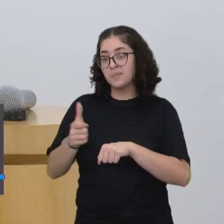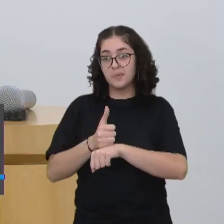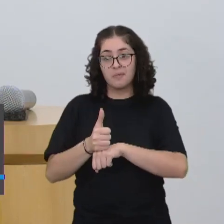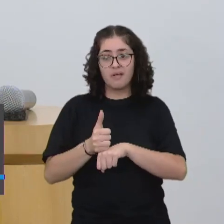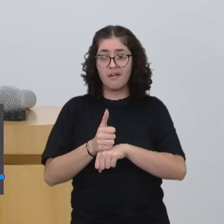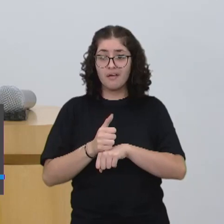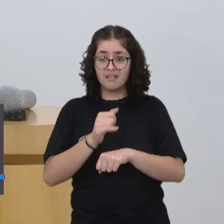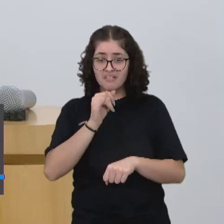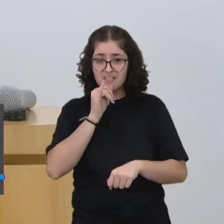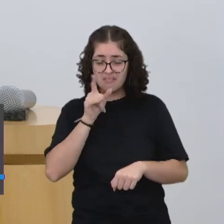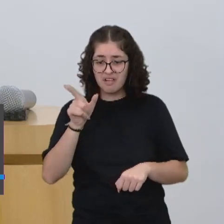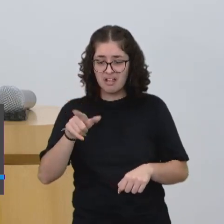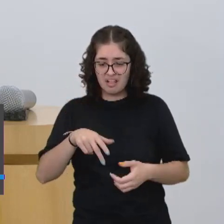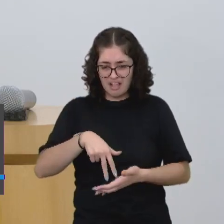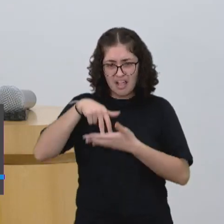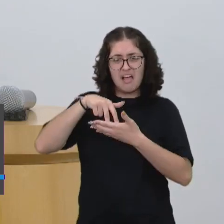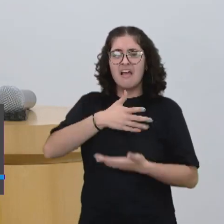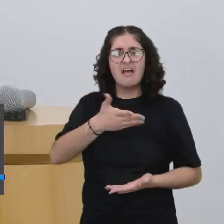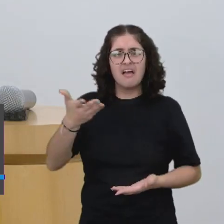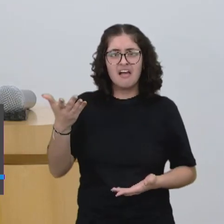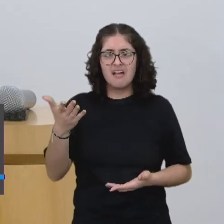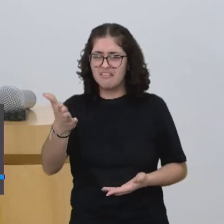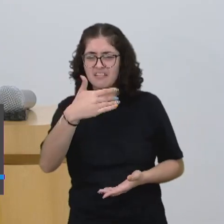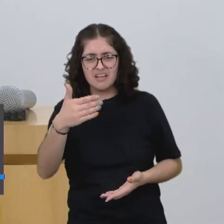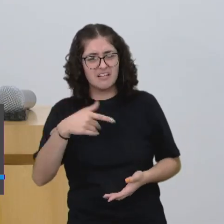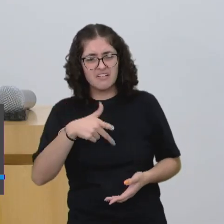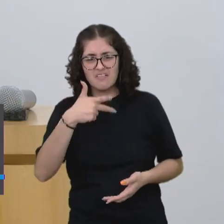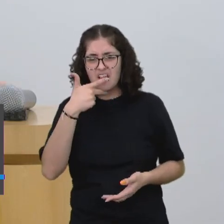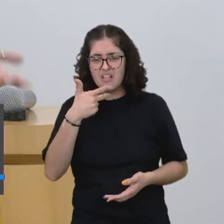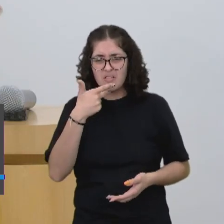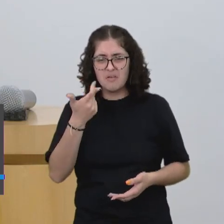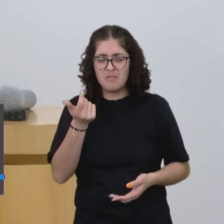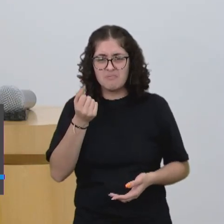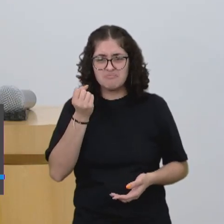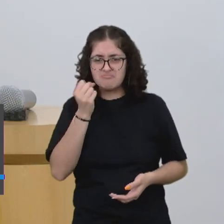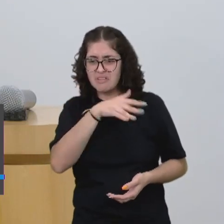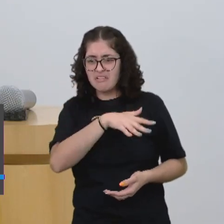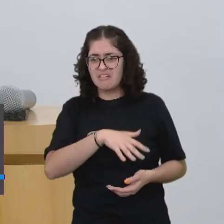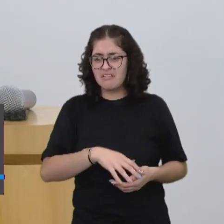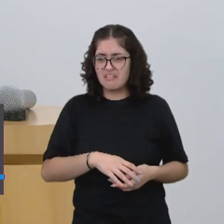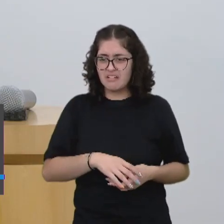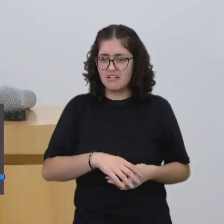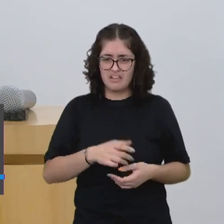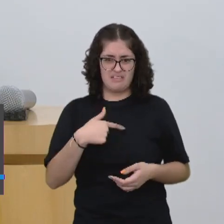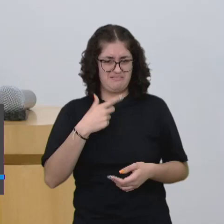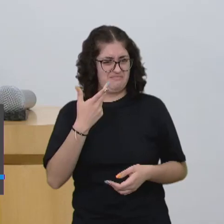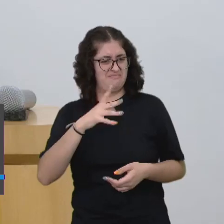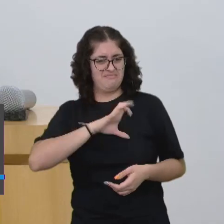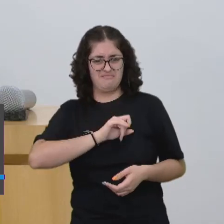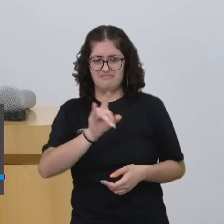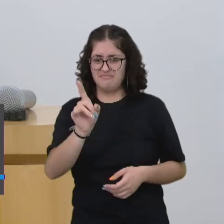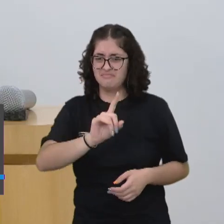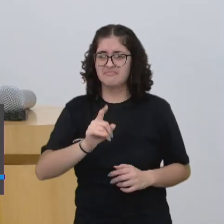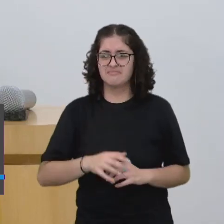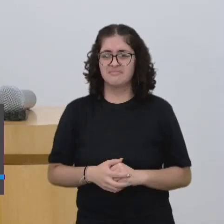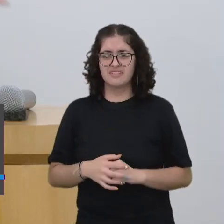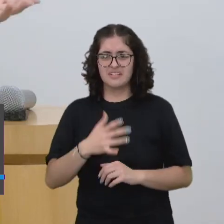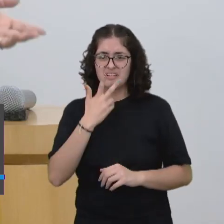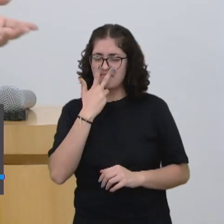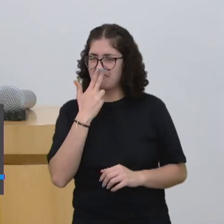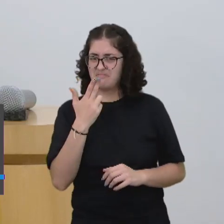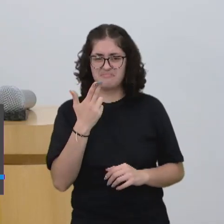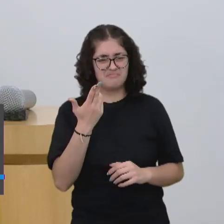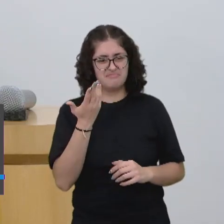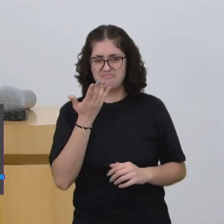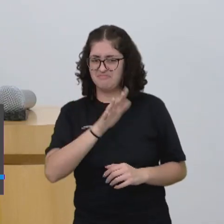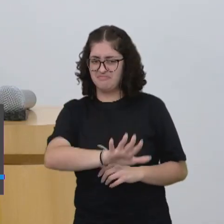eles não vão levantar e falar, falou besteira. Então, essa parte aí eu achei zoada, essa parte aí você deu meio